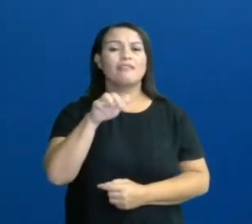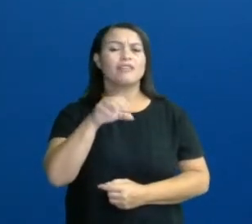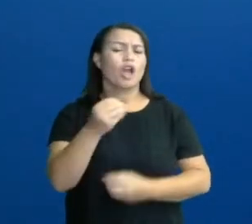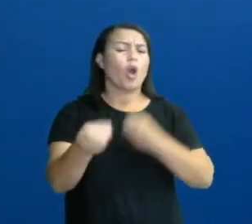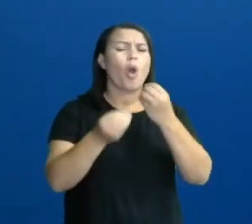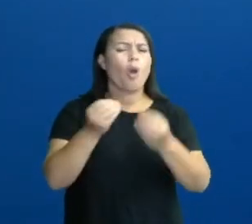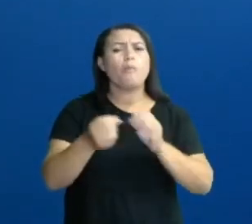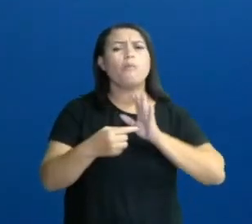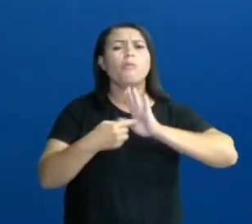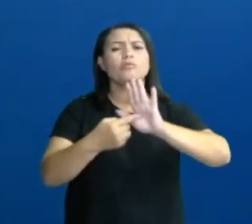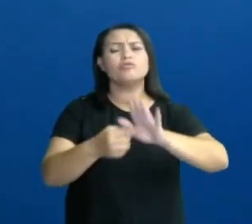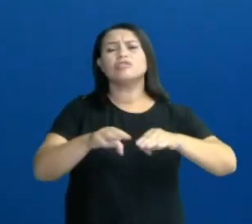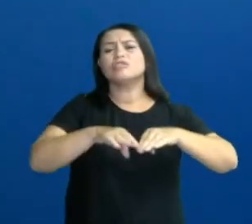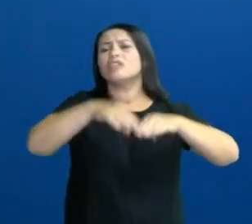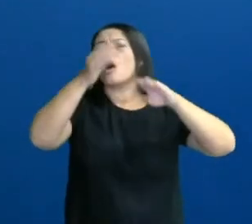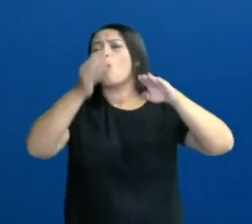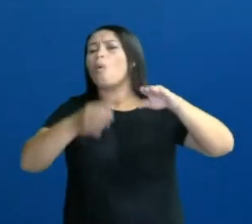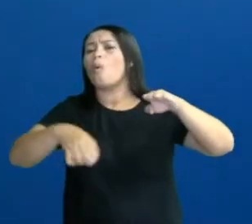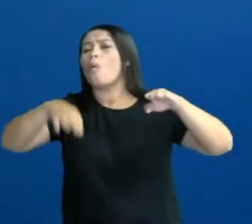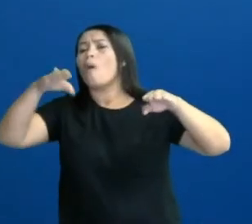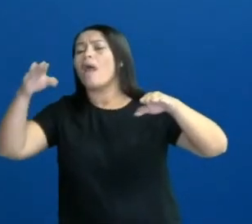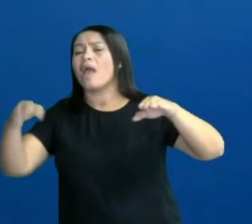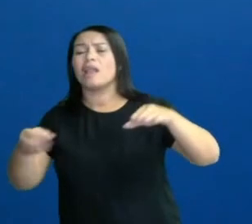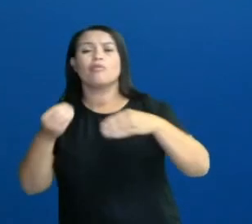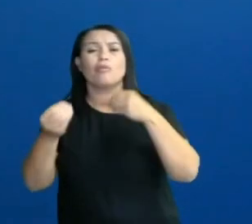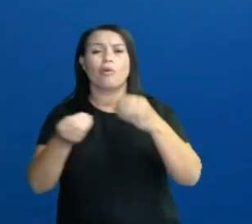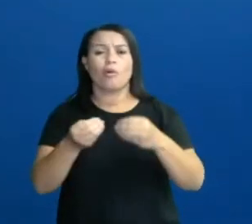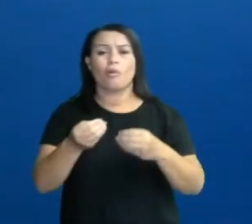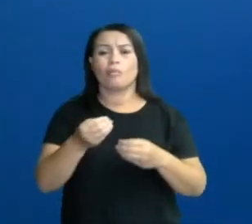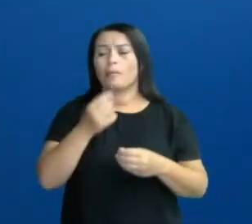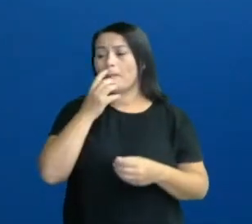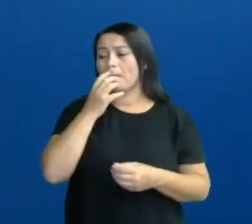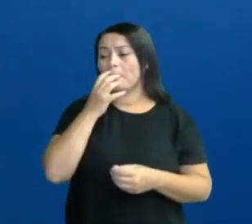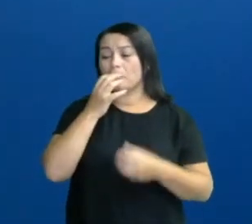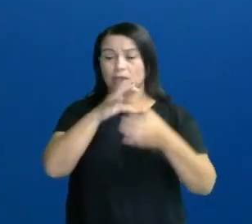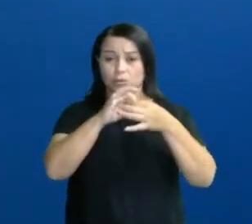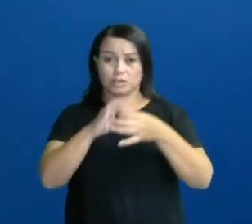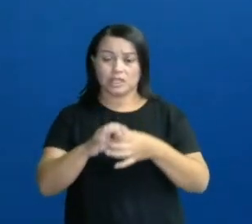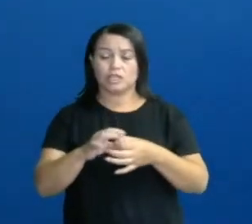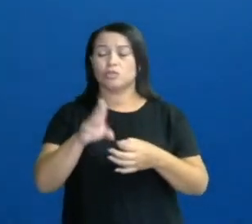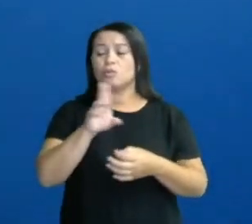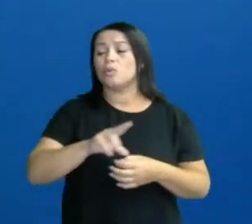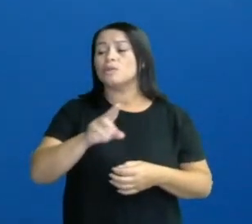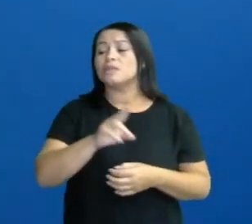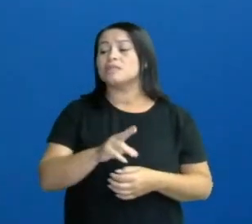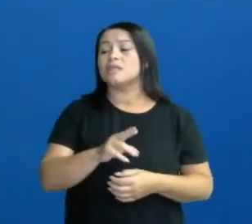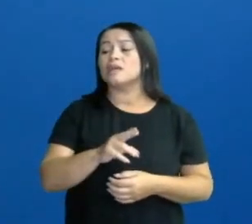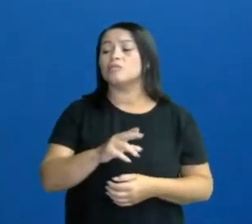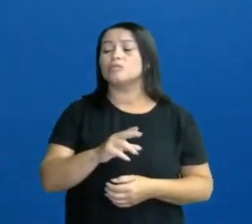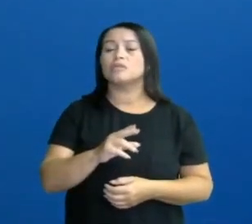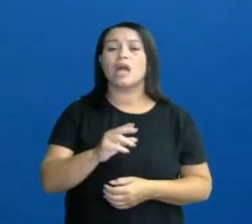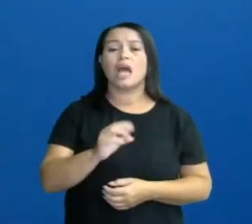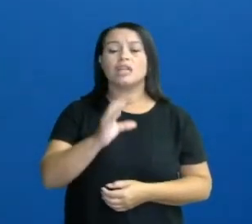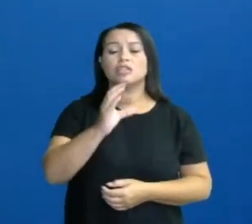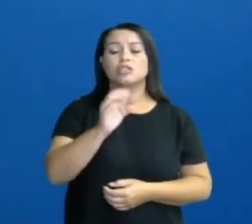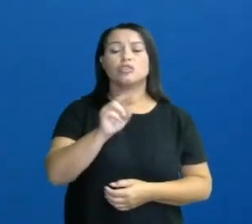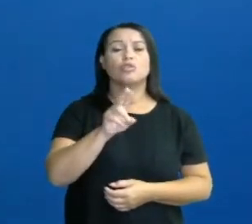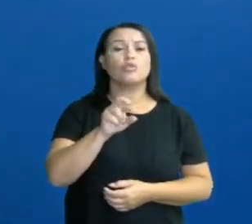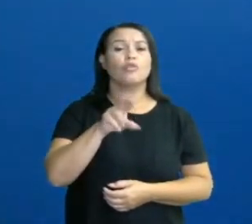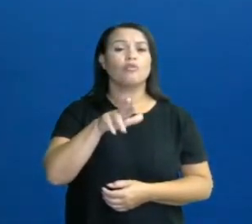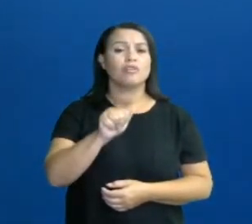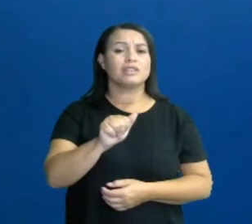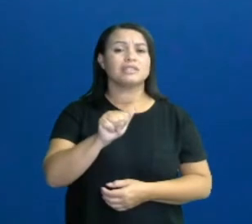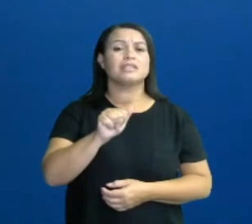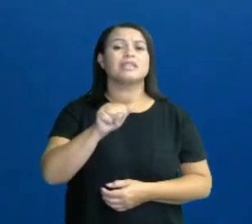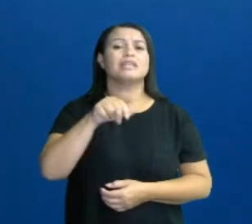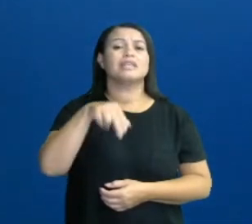representar o relevo, né, no contexto da cartografia? Desculpem. A gente utiliza basicamente as curvas de nível e também usa